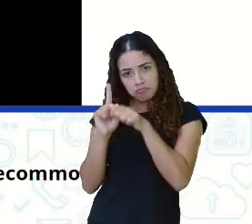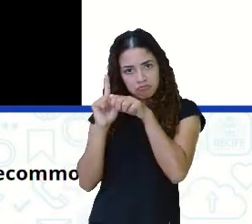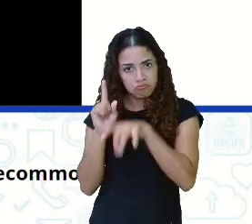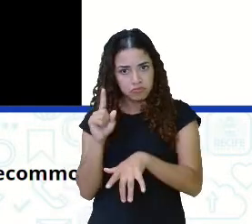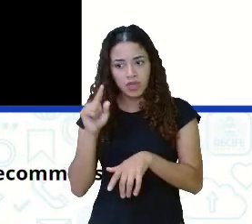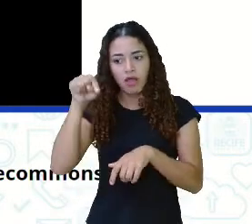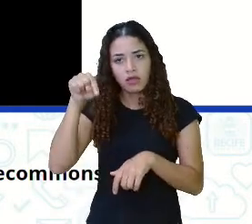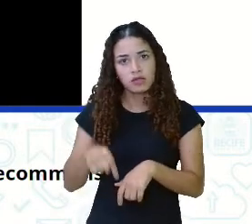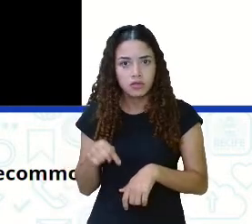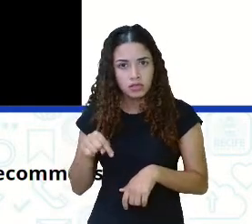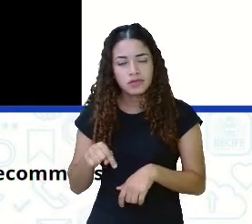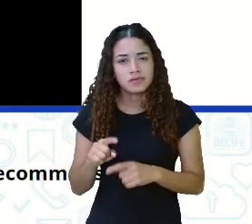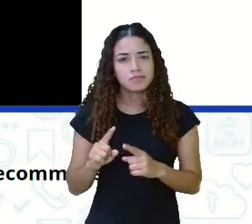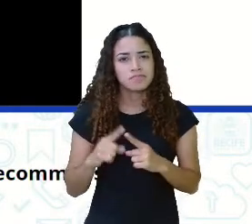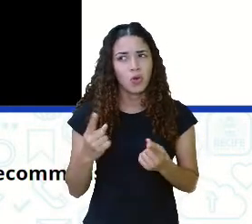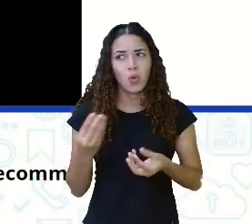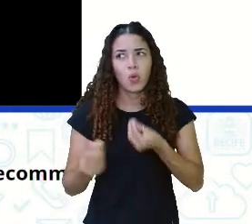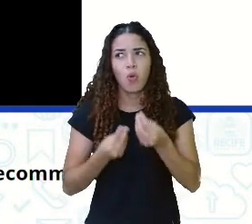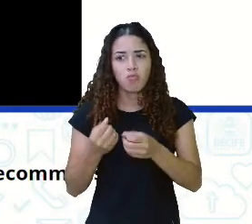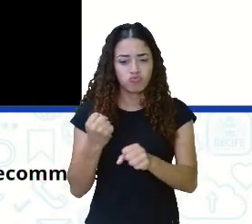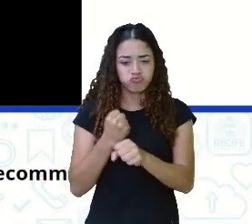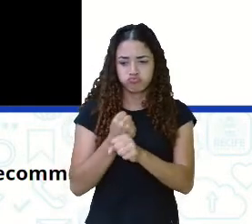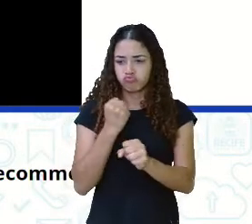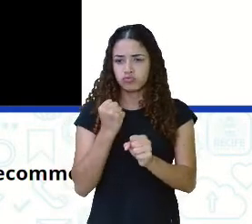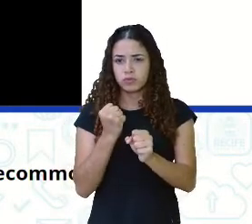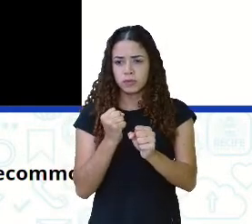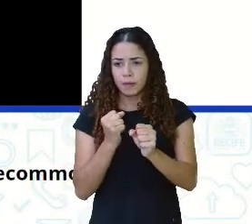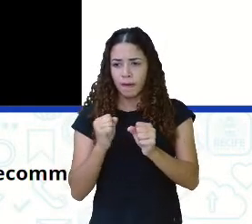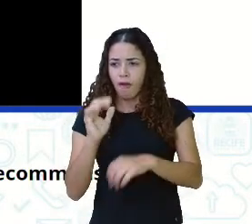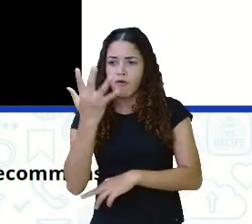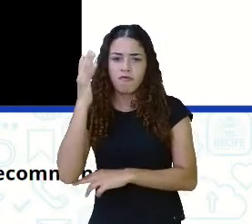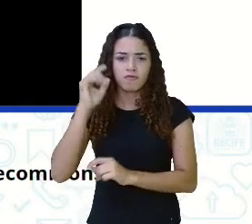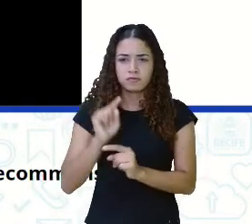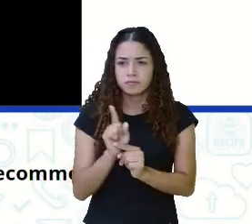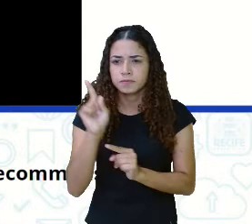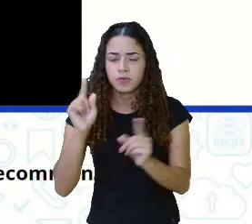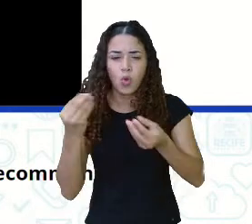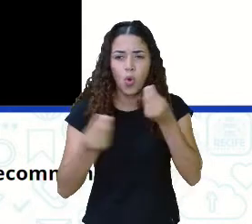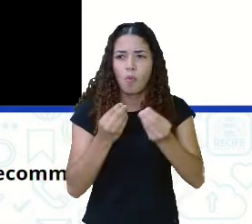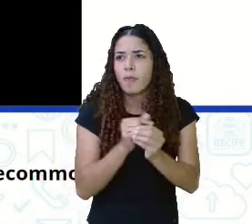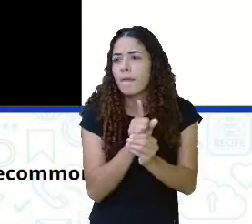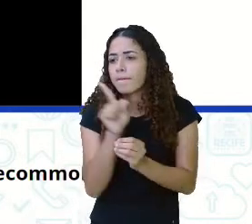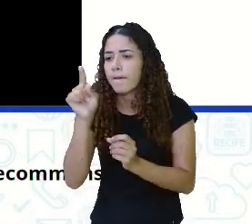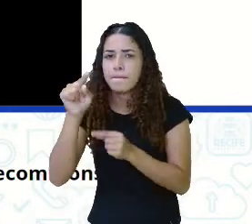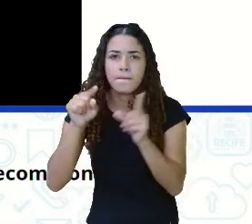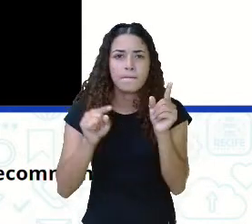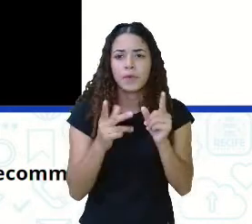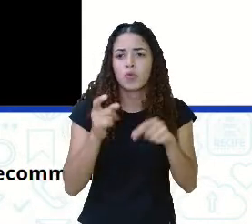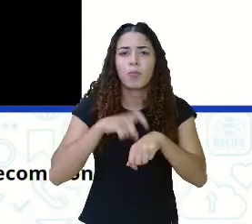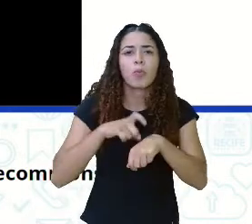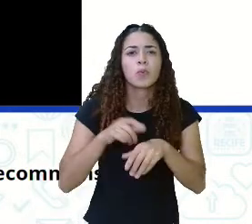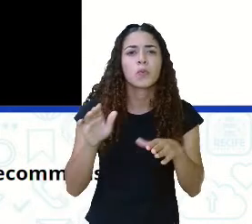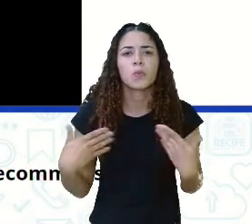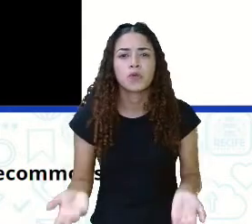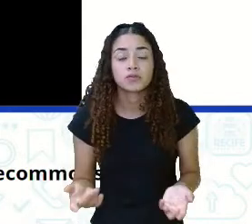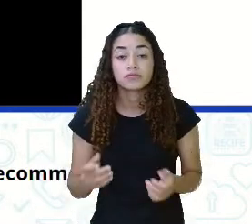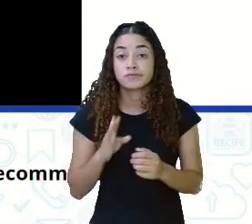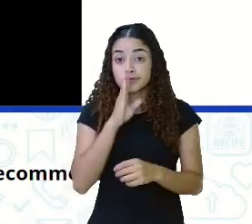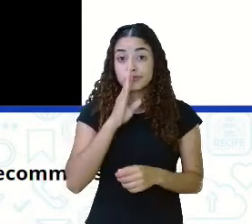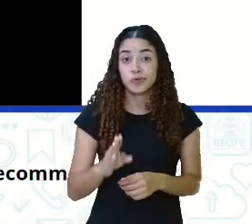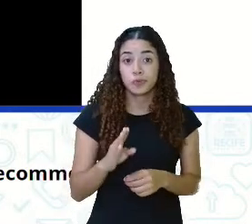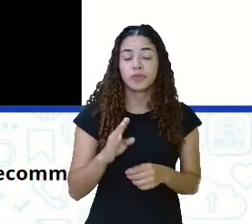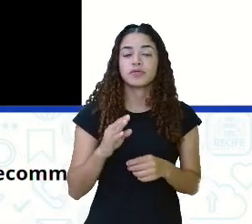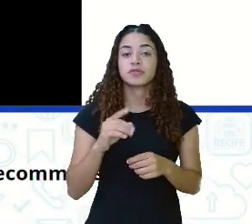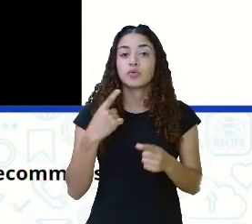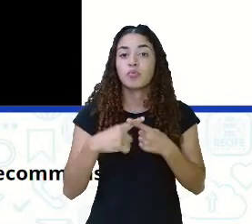bem aqui. Mas como construímos essa árvore? Como sabemos quando as coisas se ramificaram? Principalmente porque alguns dos galhos